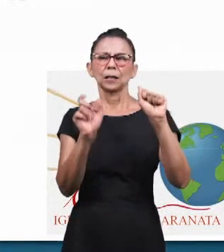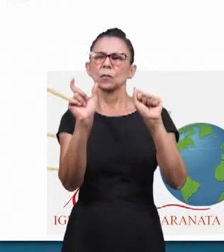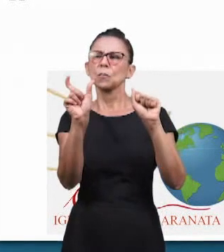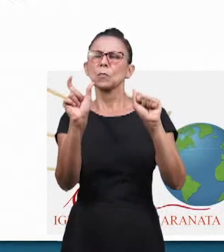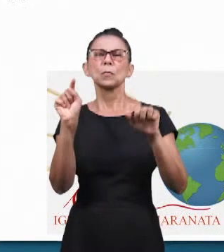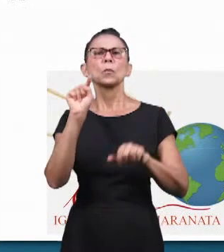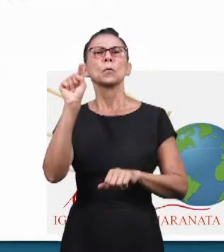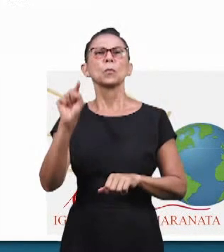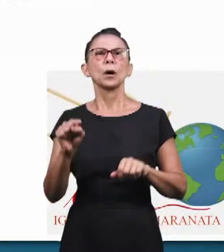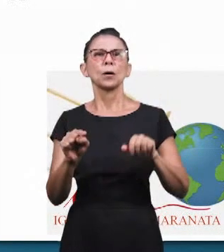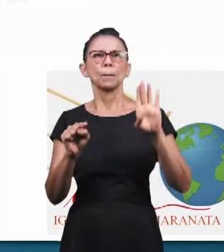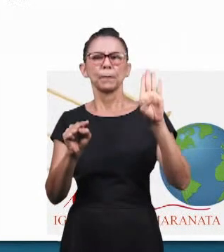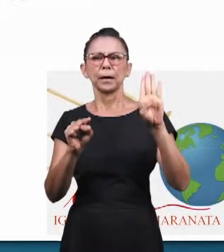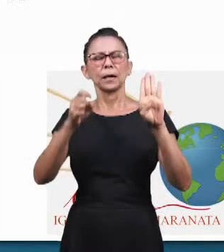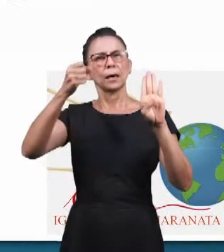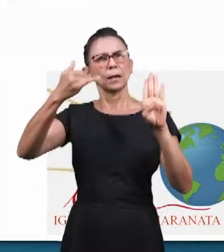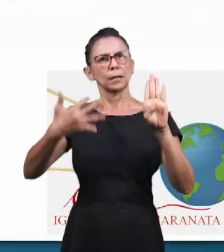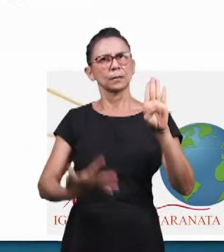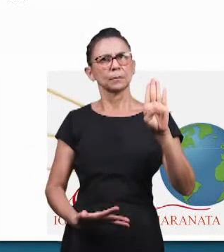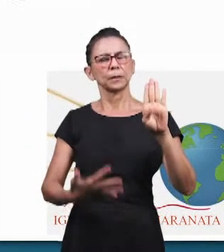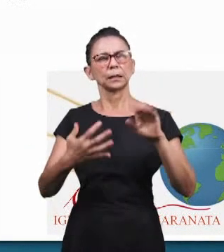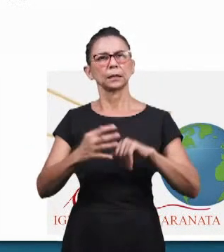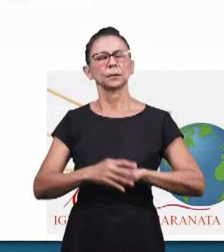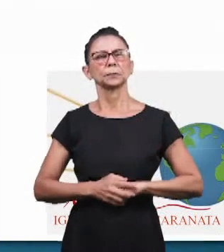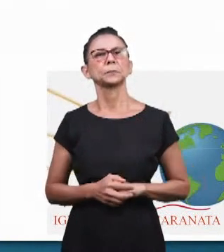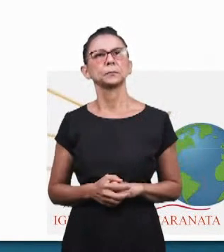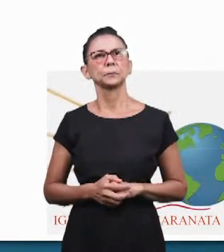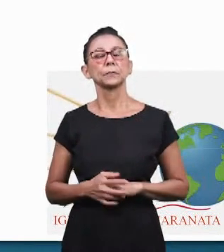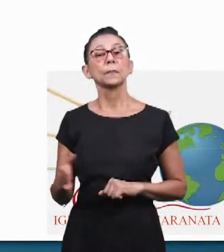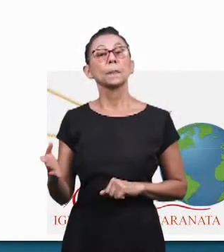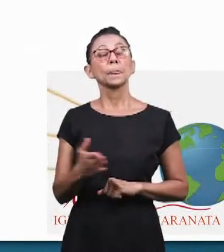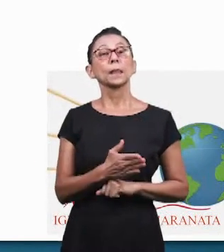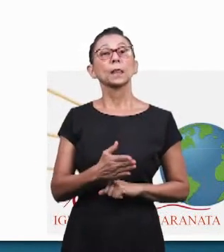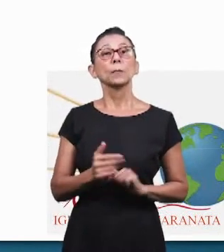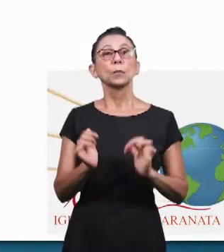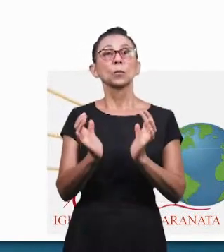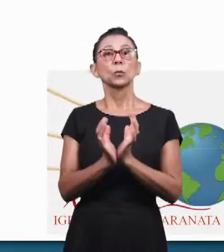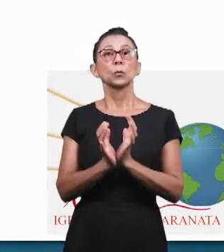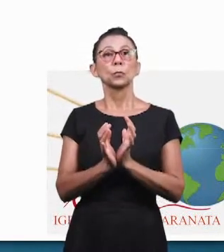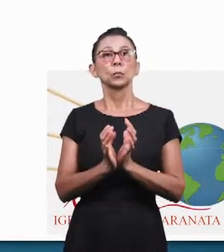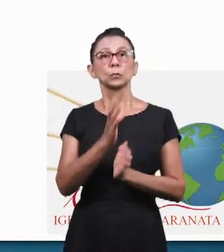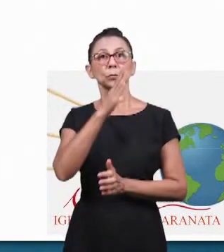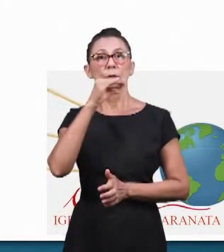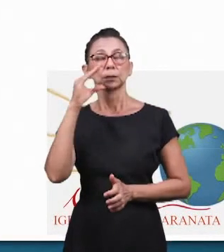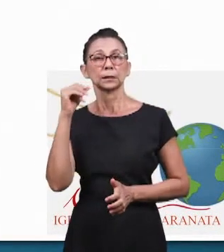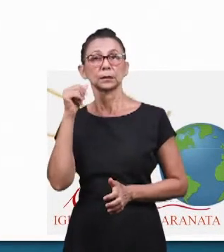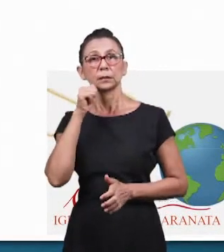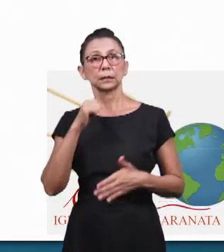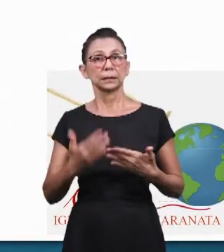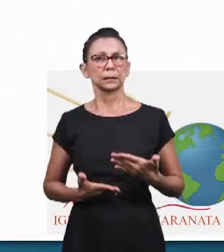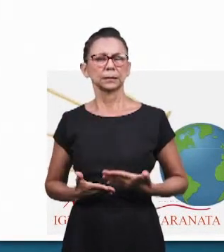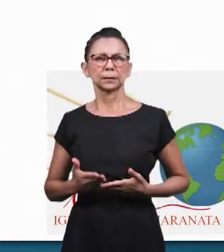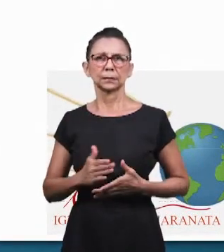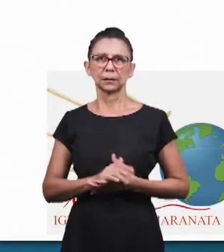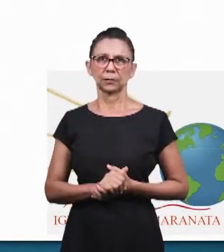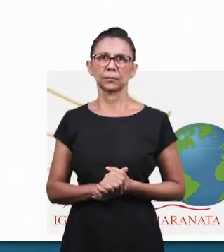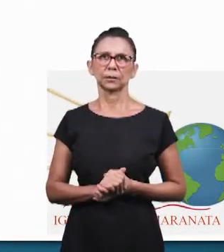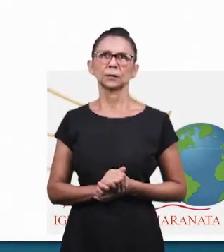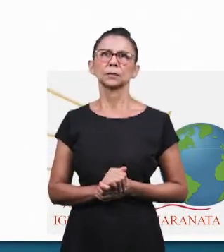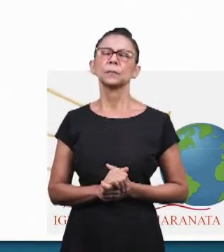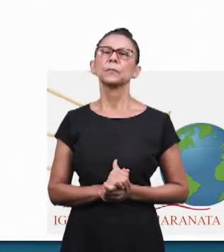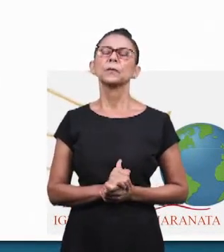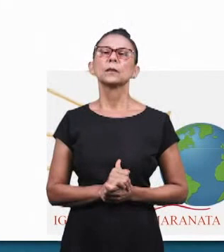da palavra. Agora, a terceira pergunta, ainda destinada a adolescentes e senhoras, diz assim: qual foi